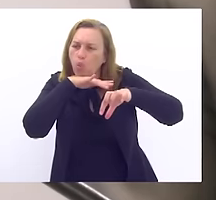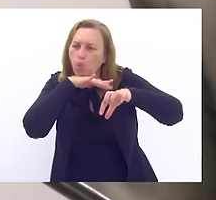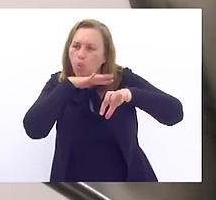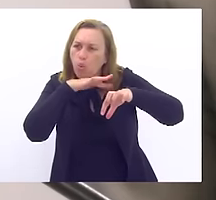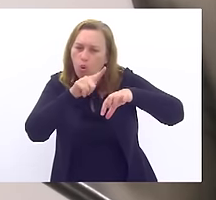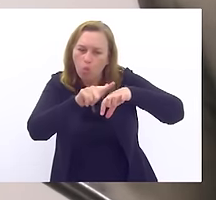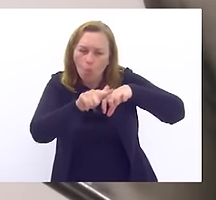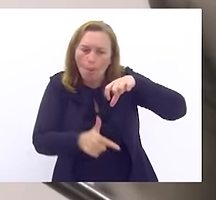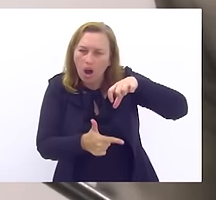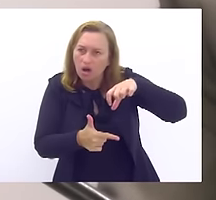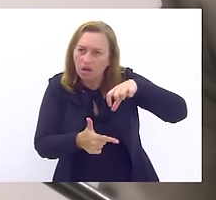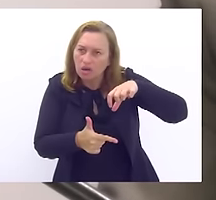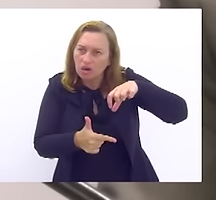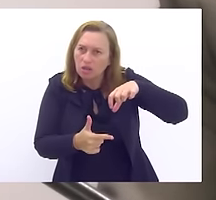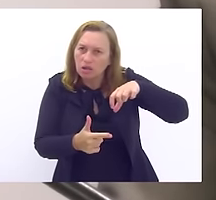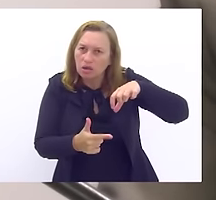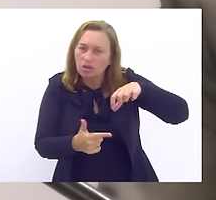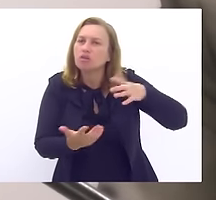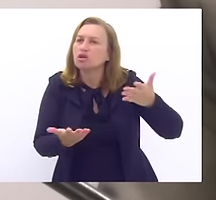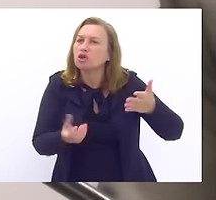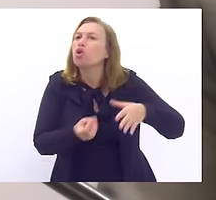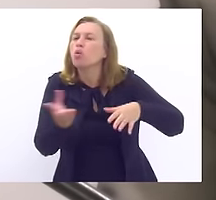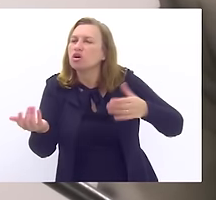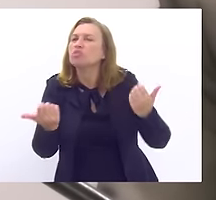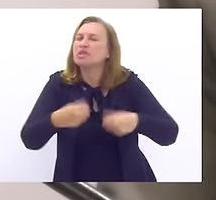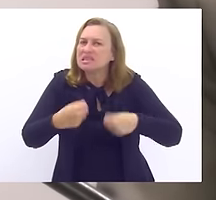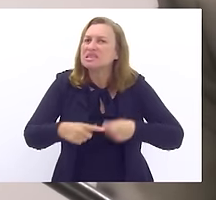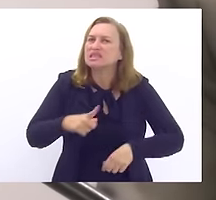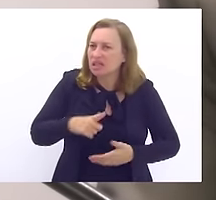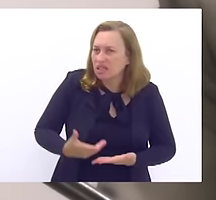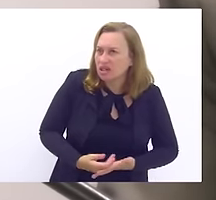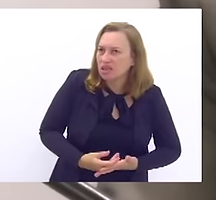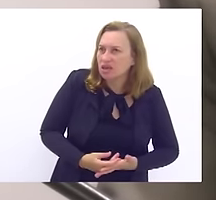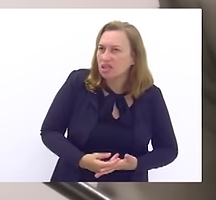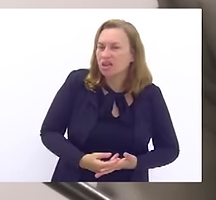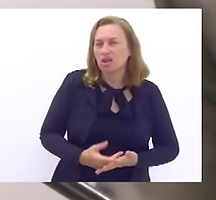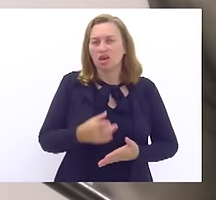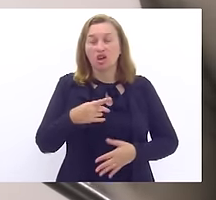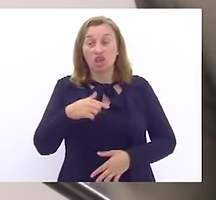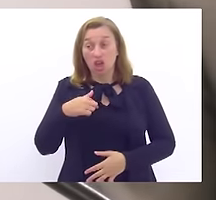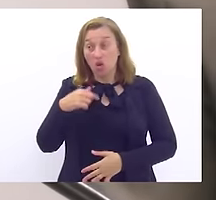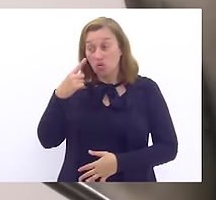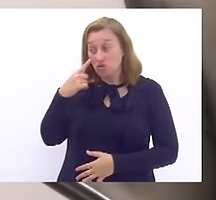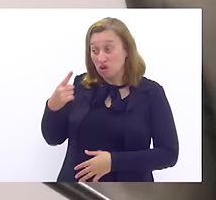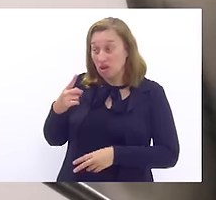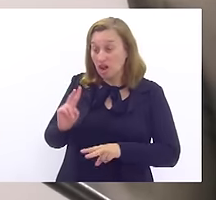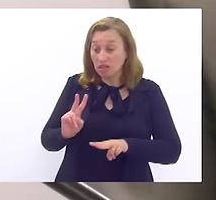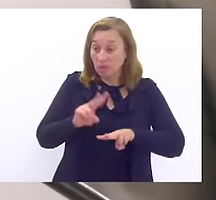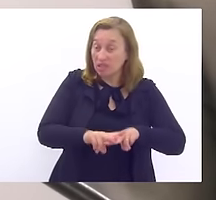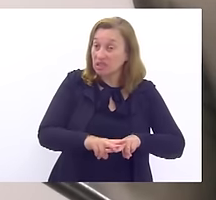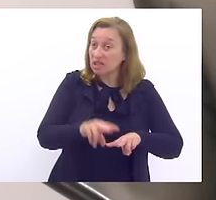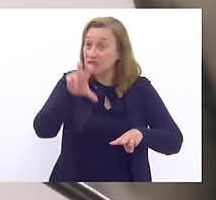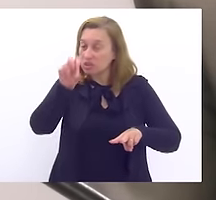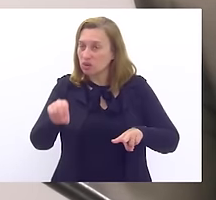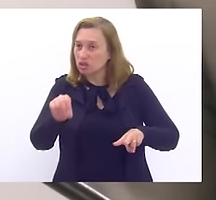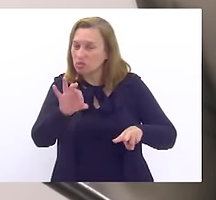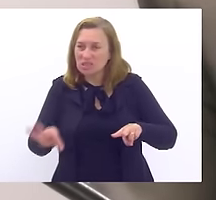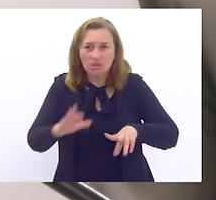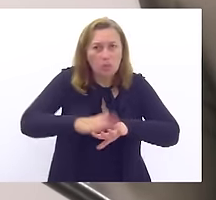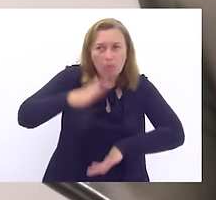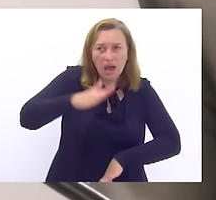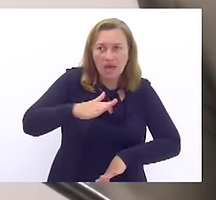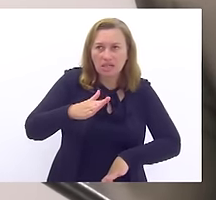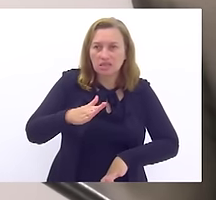um tá liberado da população quantos precisam ter argumento que eu tive lá na hora da apreensão 50% mais de